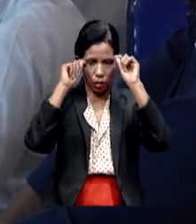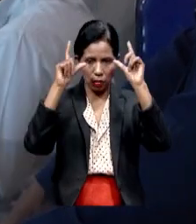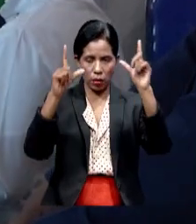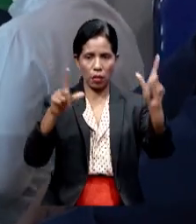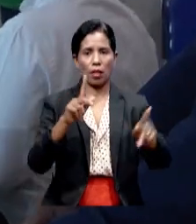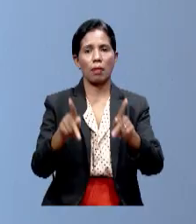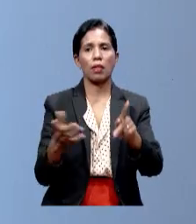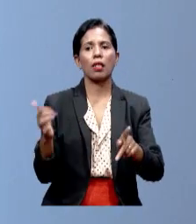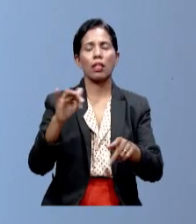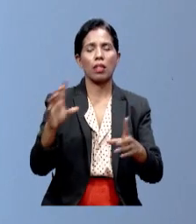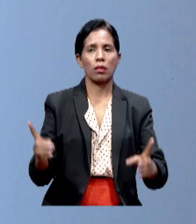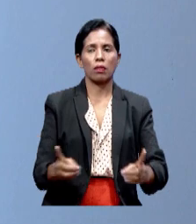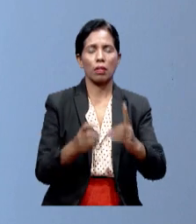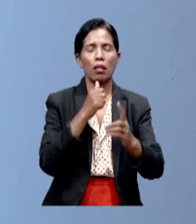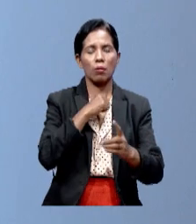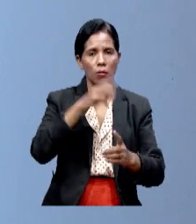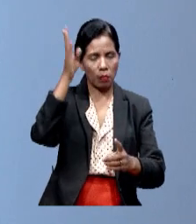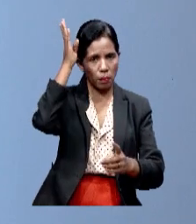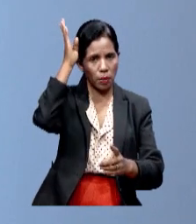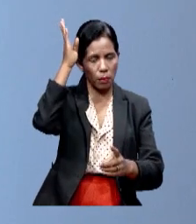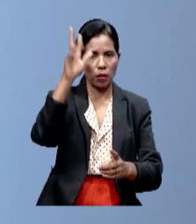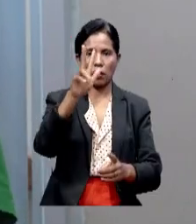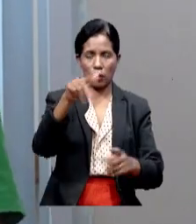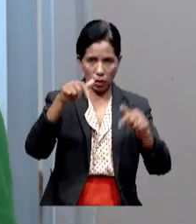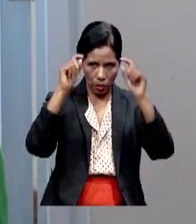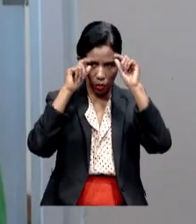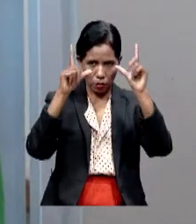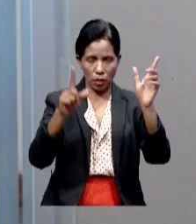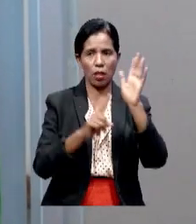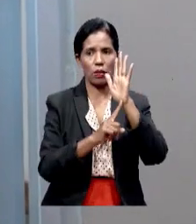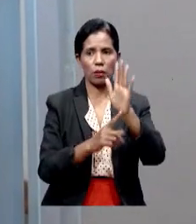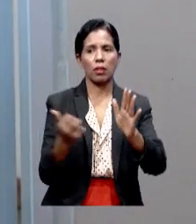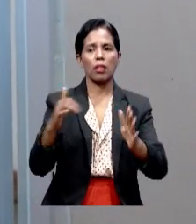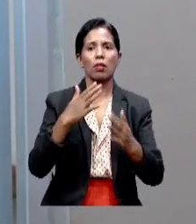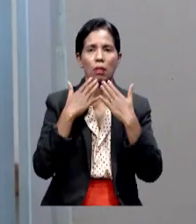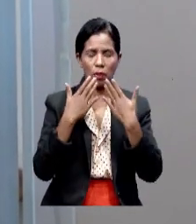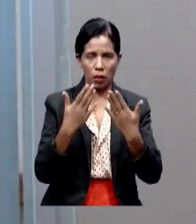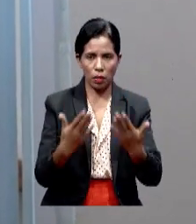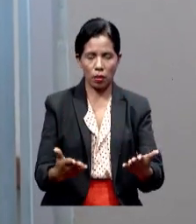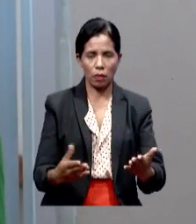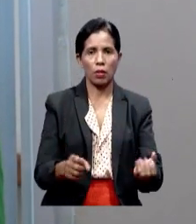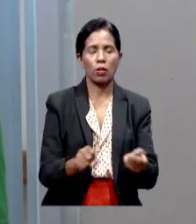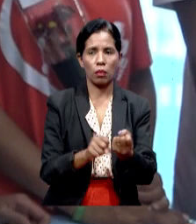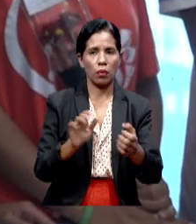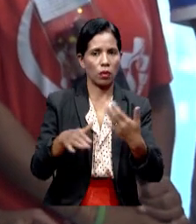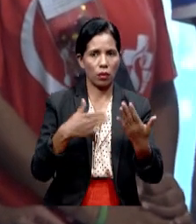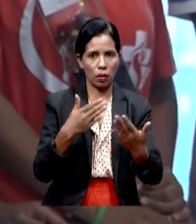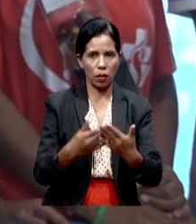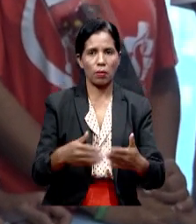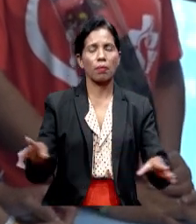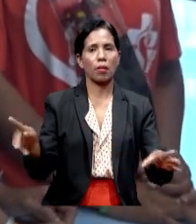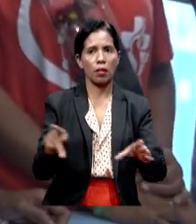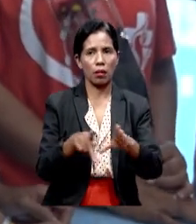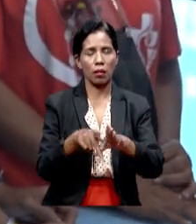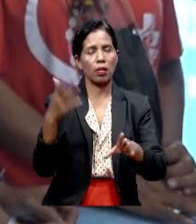peregrino sira Assurumalo o bispo na entolo ia Timor-Leste, o dihato sira ni agradecimento ba apoio tomak durante participe